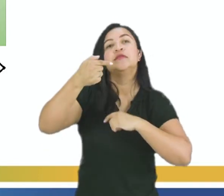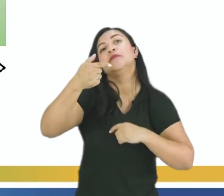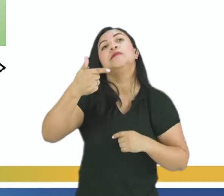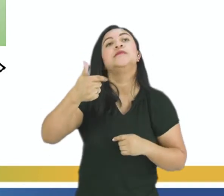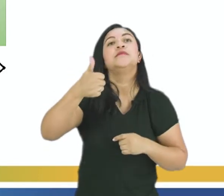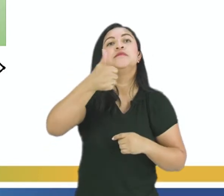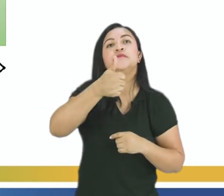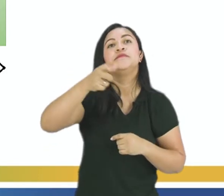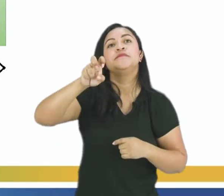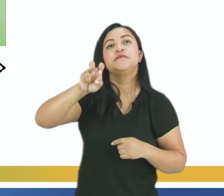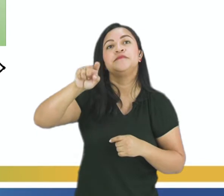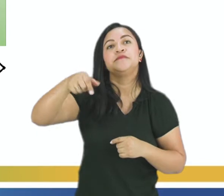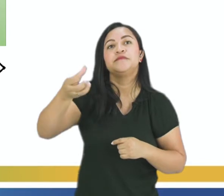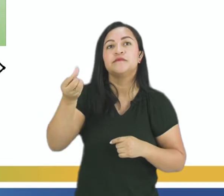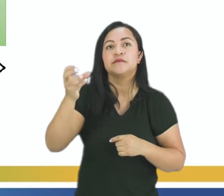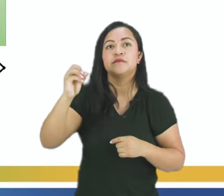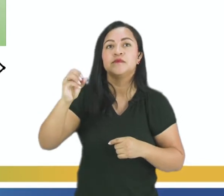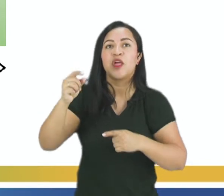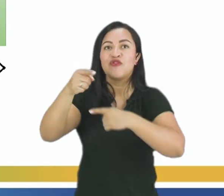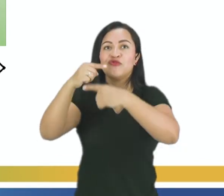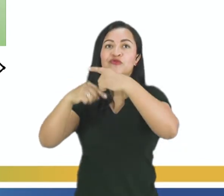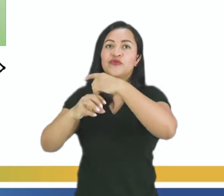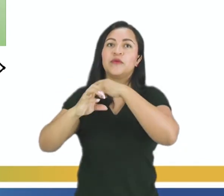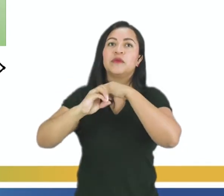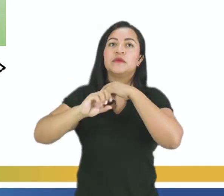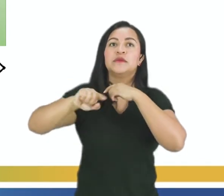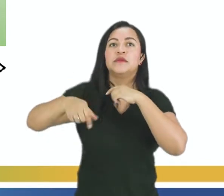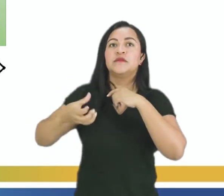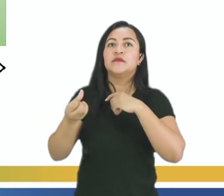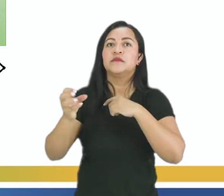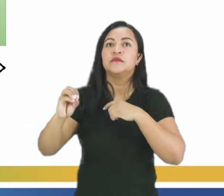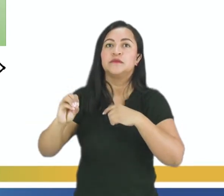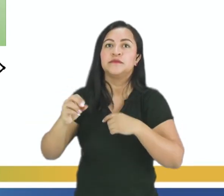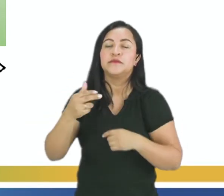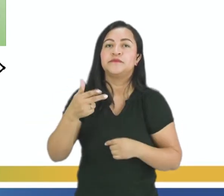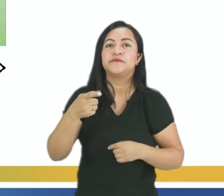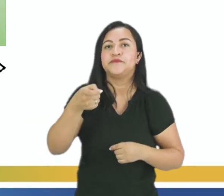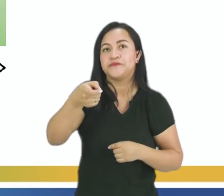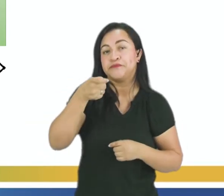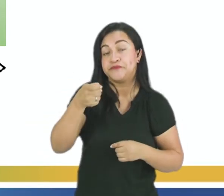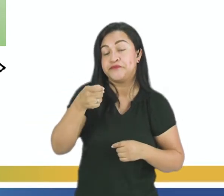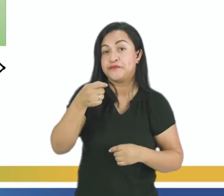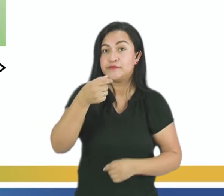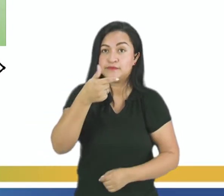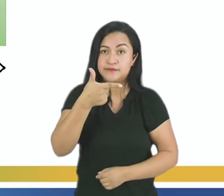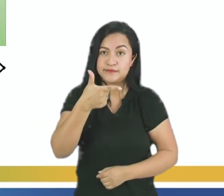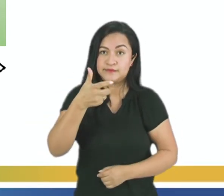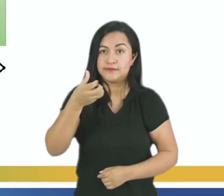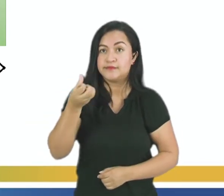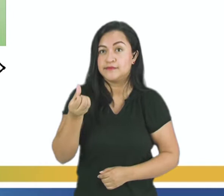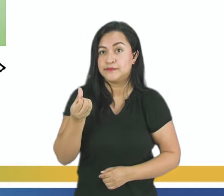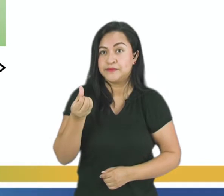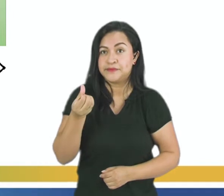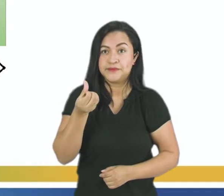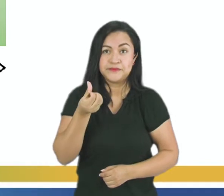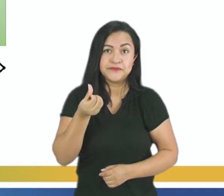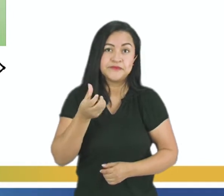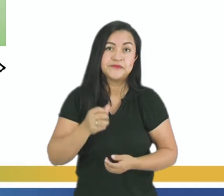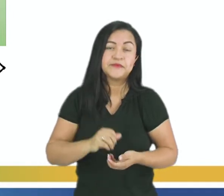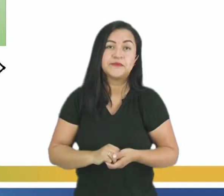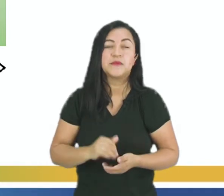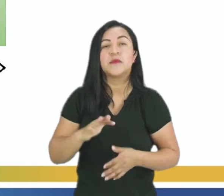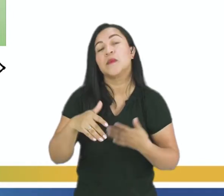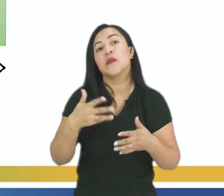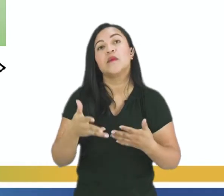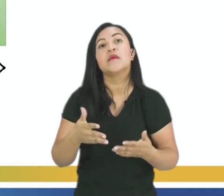15,60 dividido para 0,60. Então, quer dizer que o nosso x é igual a 26,